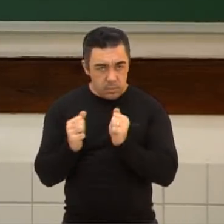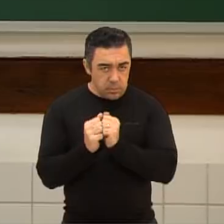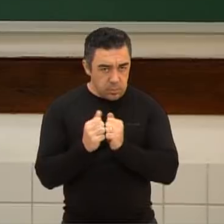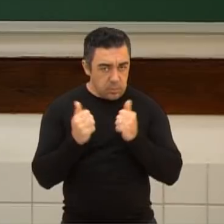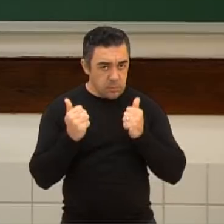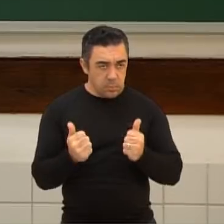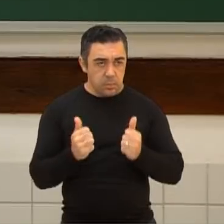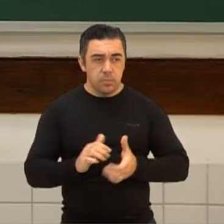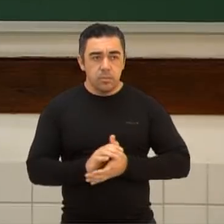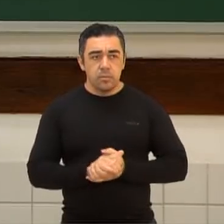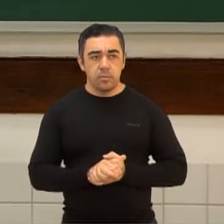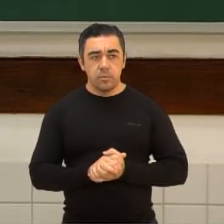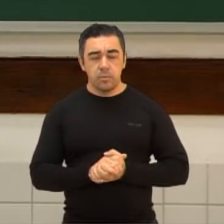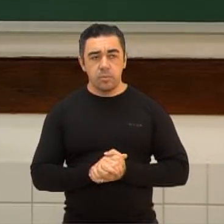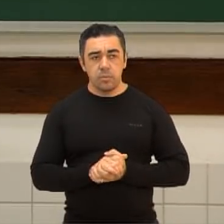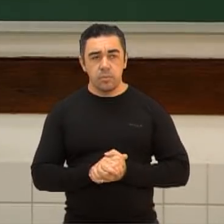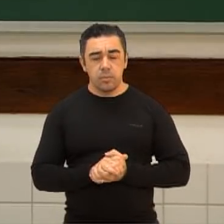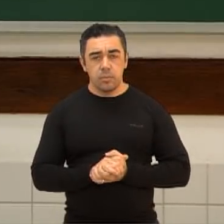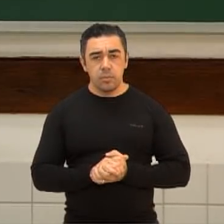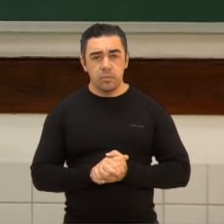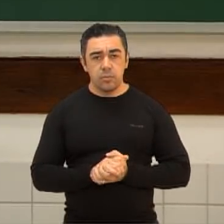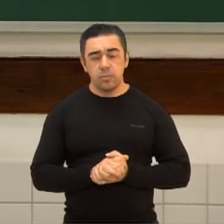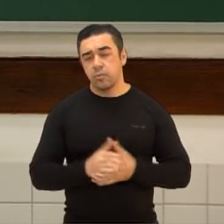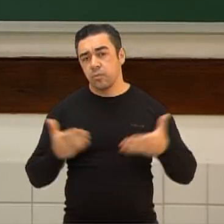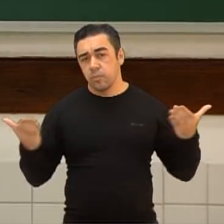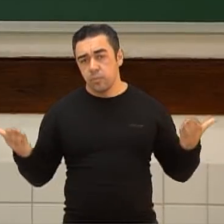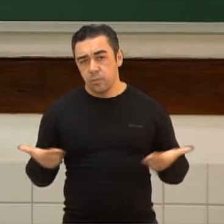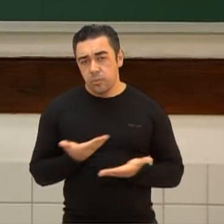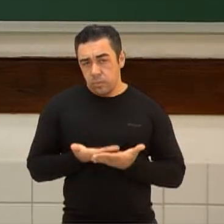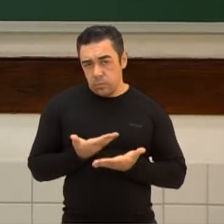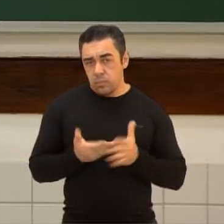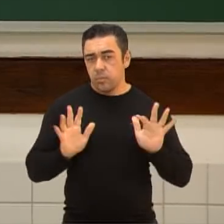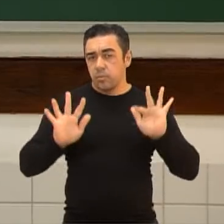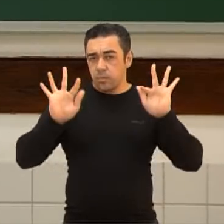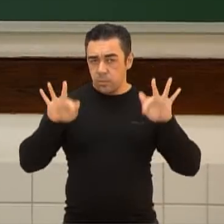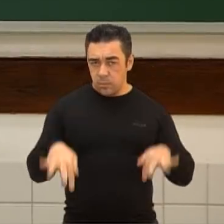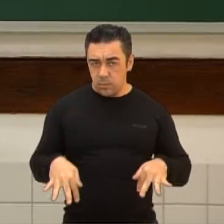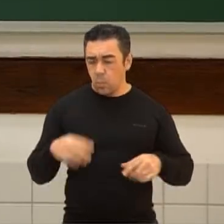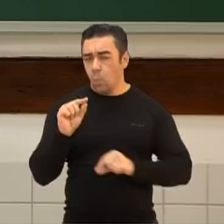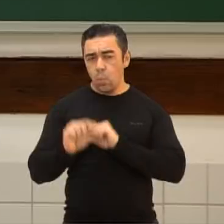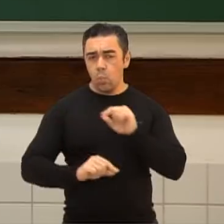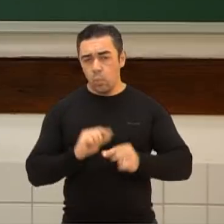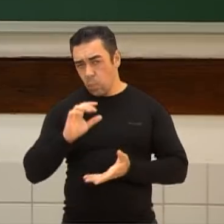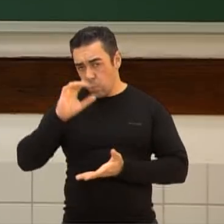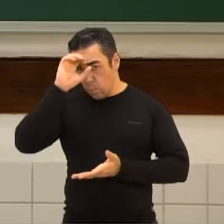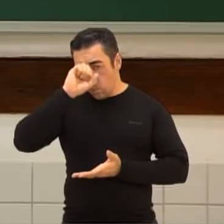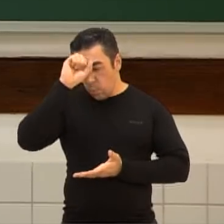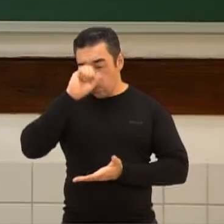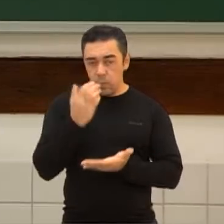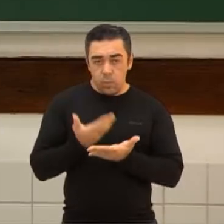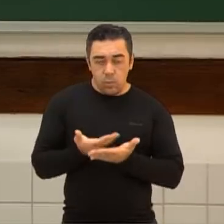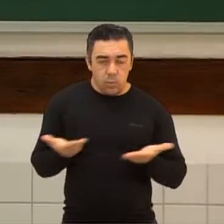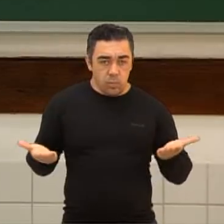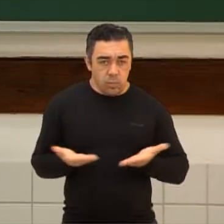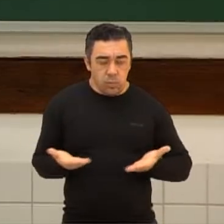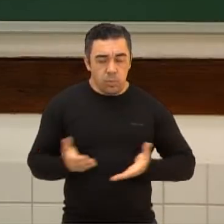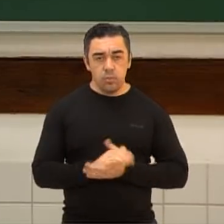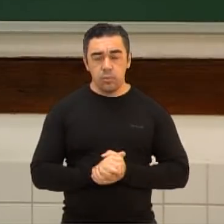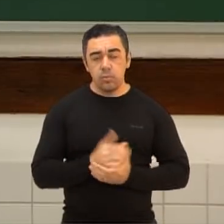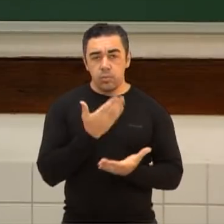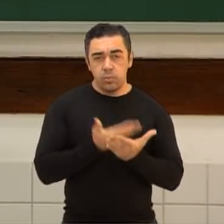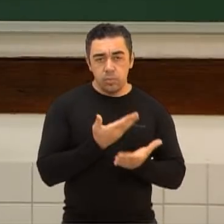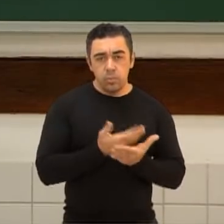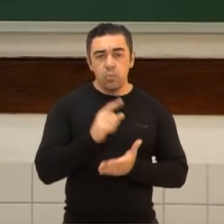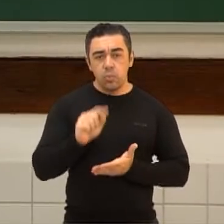beleza? Então, nossa aula está chegando ao fim. O que nós vimos na aula de hoje? Nós